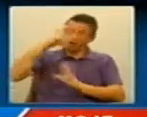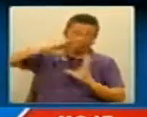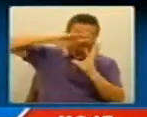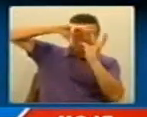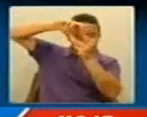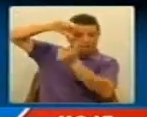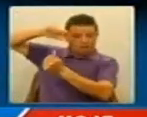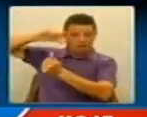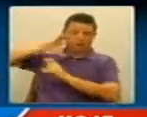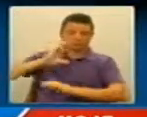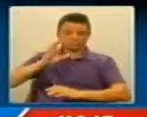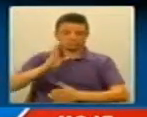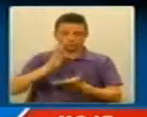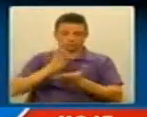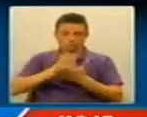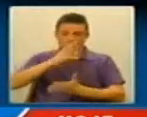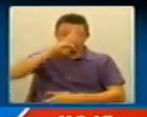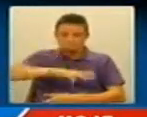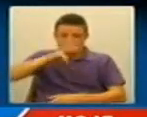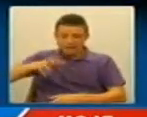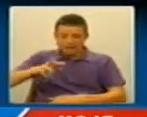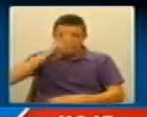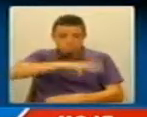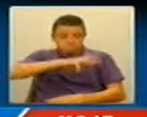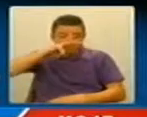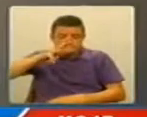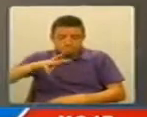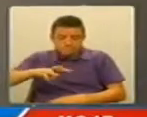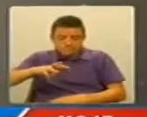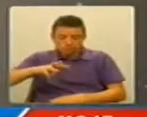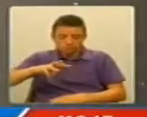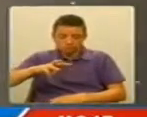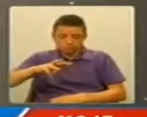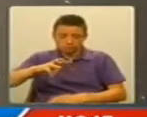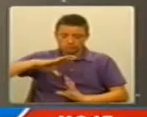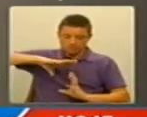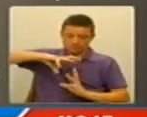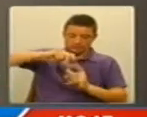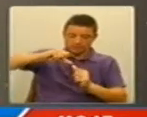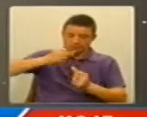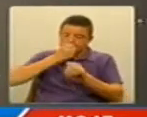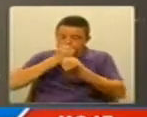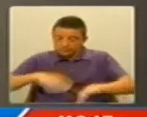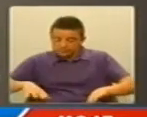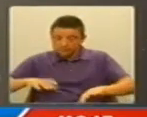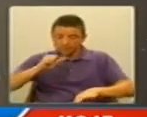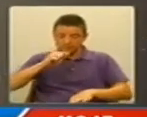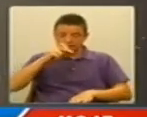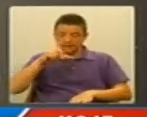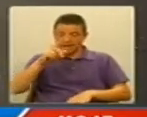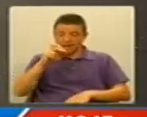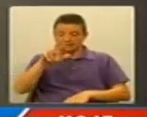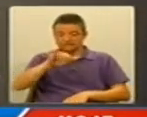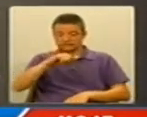estimamos que só na nossa galáxia serão milhares de milhões de planetas vagabundos que andam a vaguear pela nossa galáxia. E também